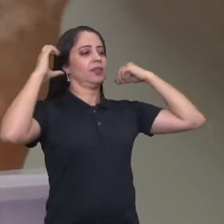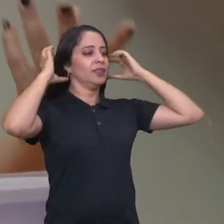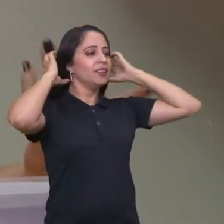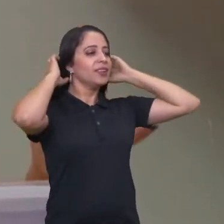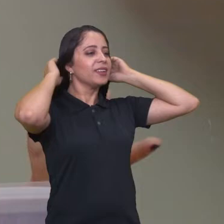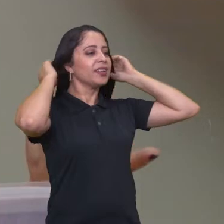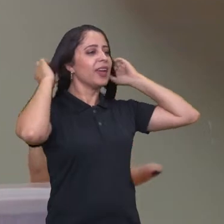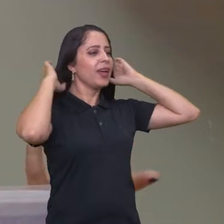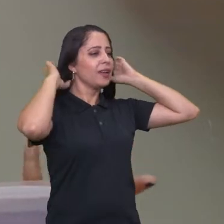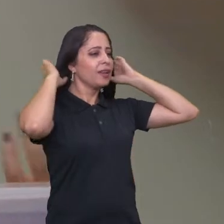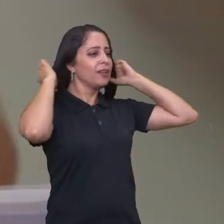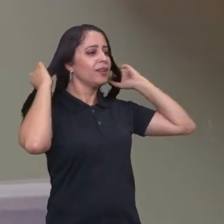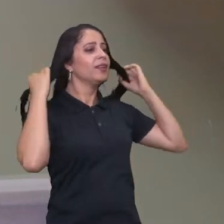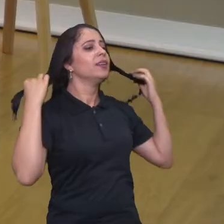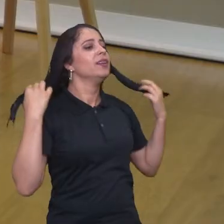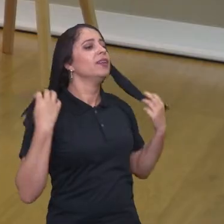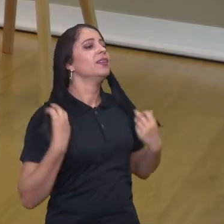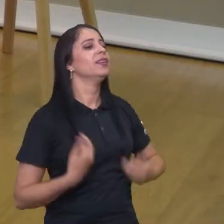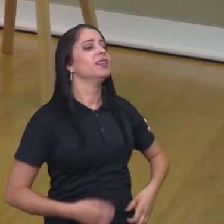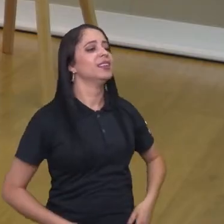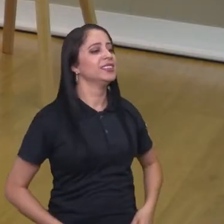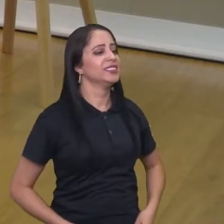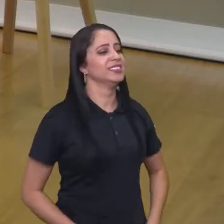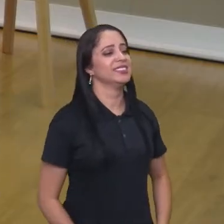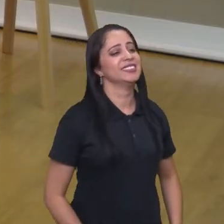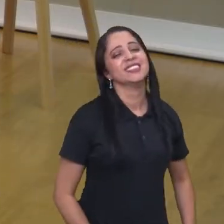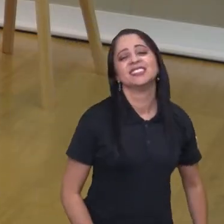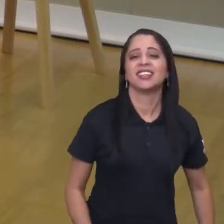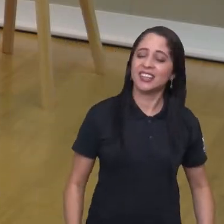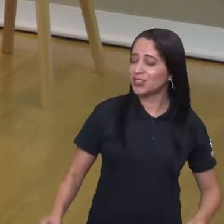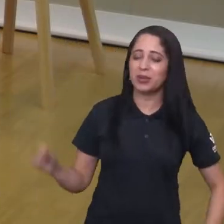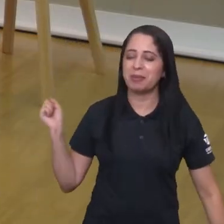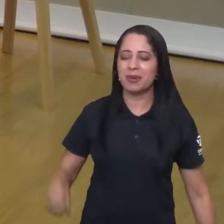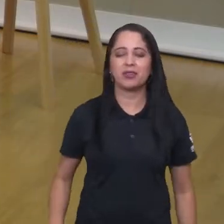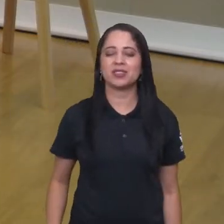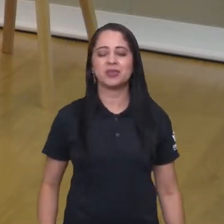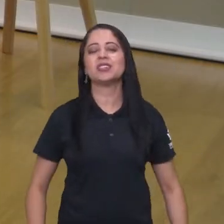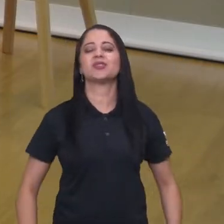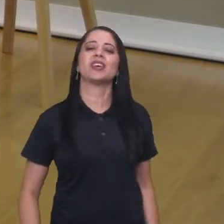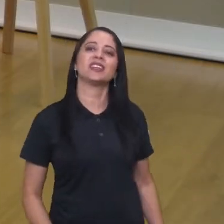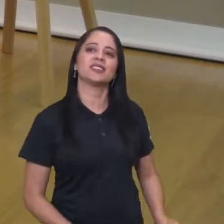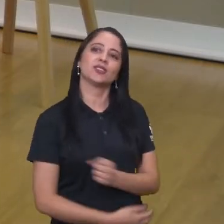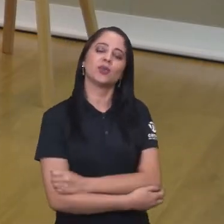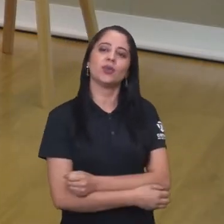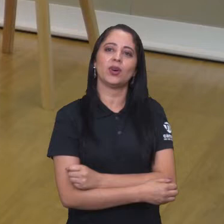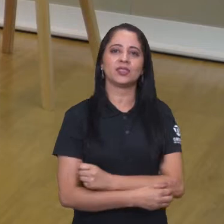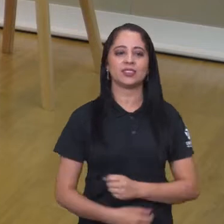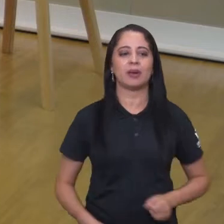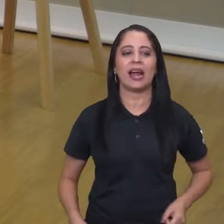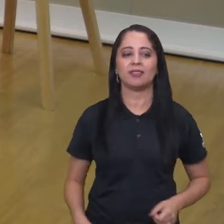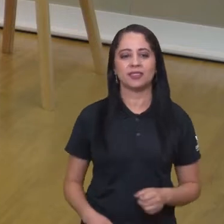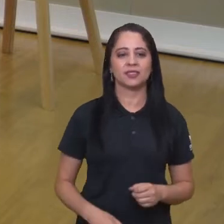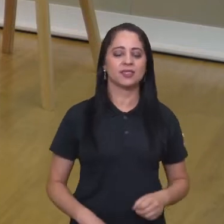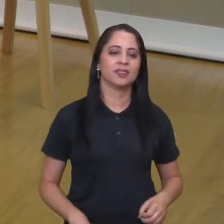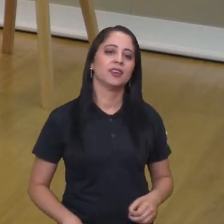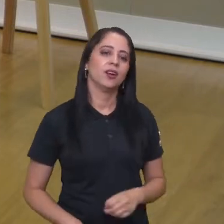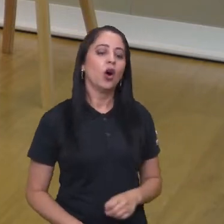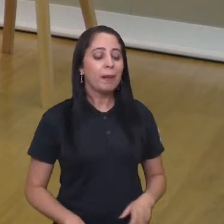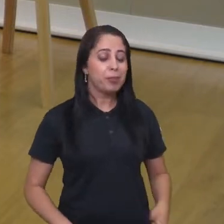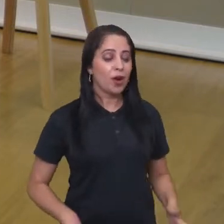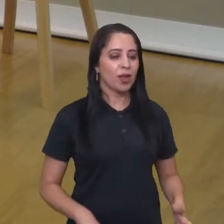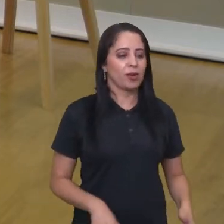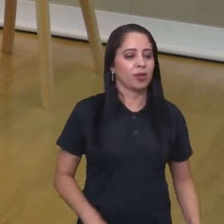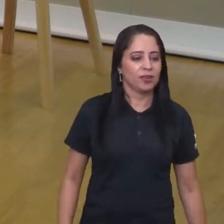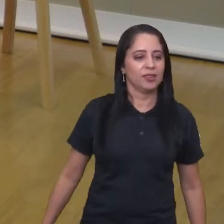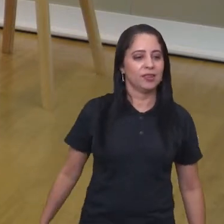antes de falar da saúde, que a gente vai entrar aí nessa esfera, que inclusive no primeiro bloco a gente assistiu a reportagem de uma pessoa que está passando por um